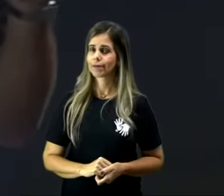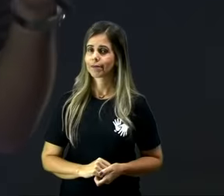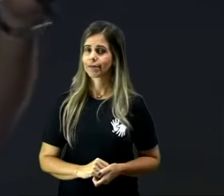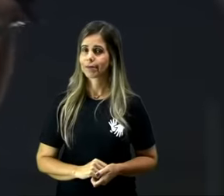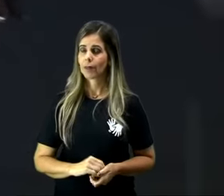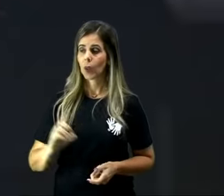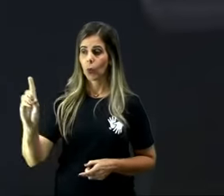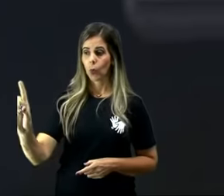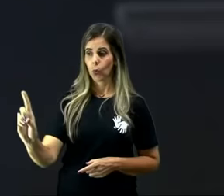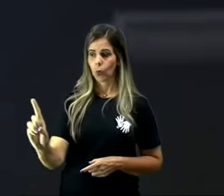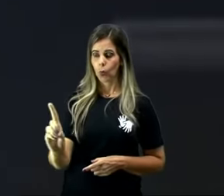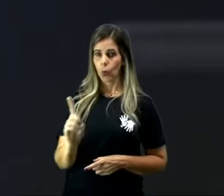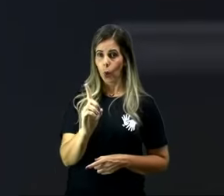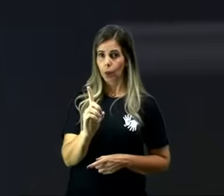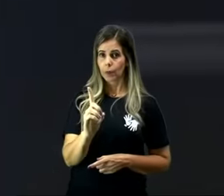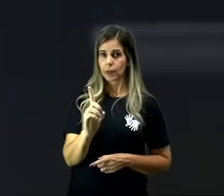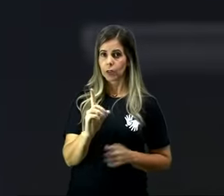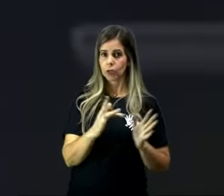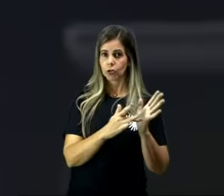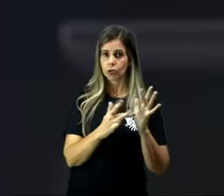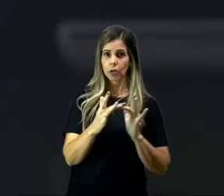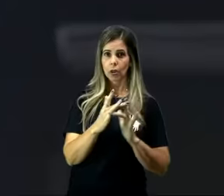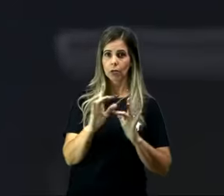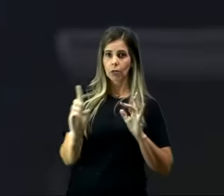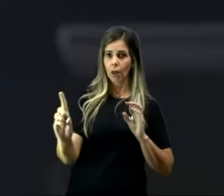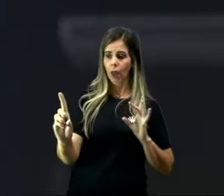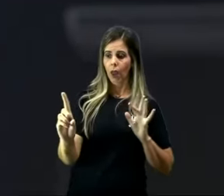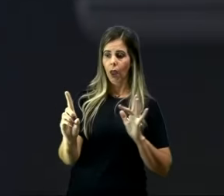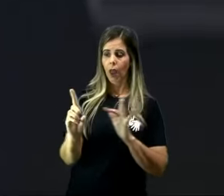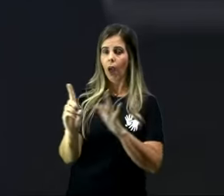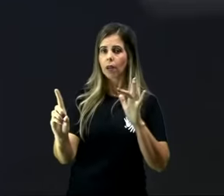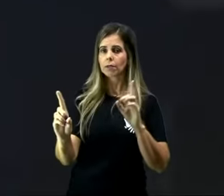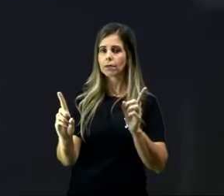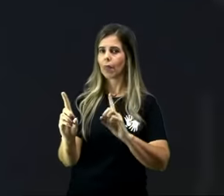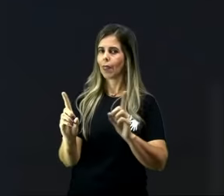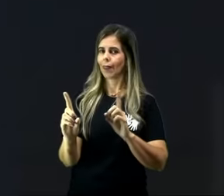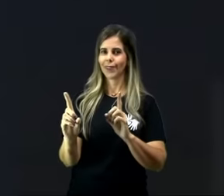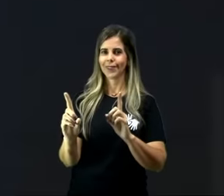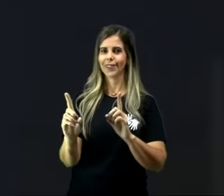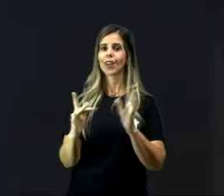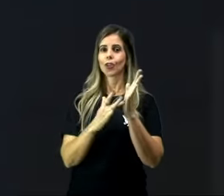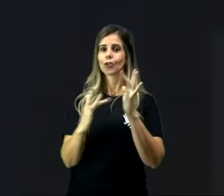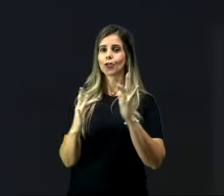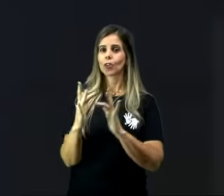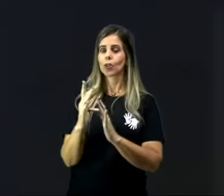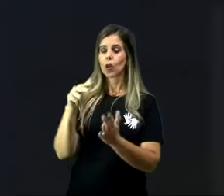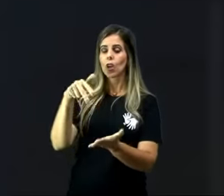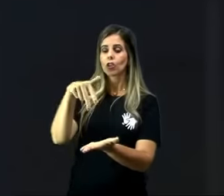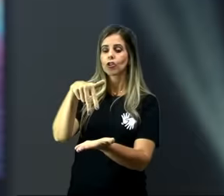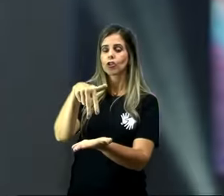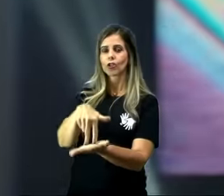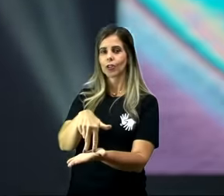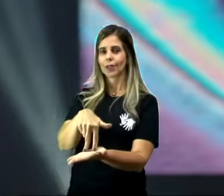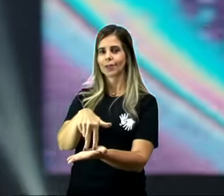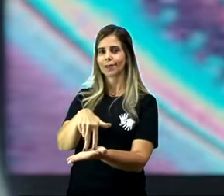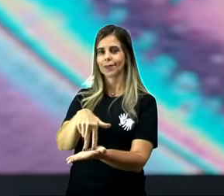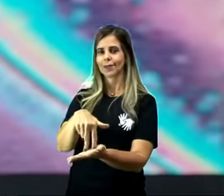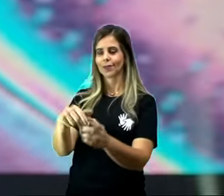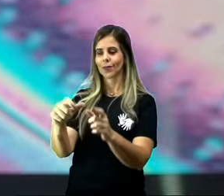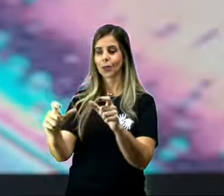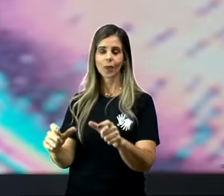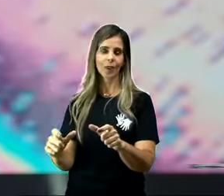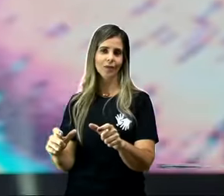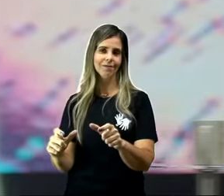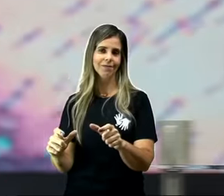Jesus tocar nele, só de pisar no lugar. Fato é que o homem foi liberto. Quem pode dar glória a Deus por isso?